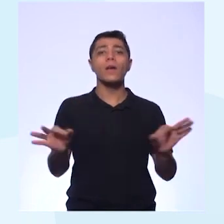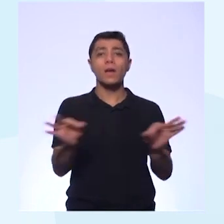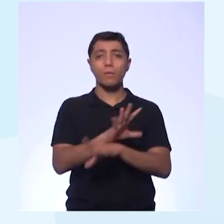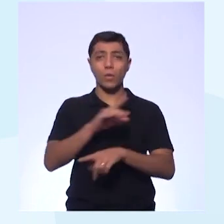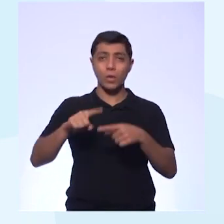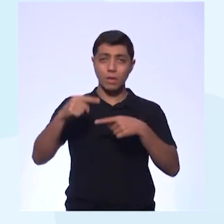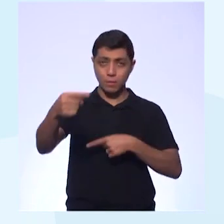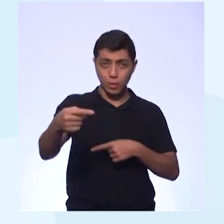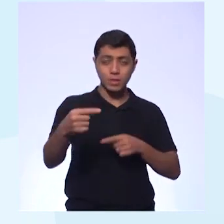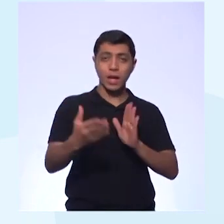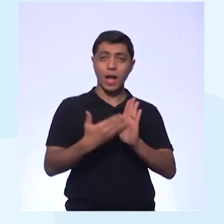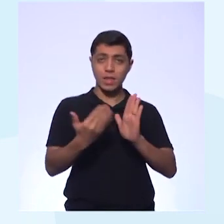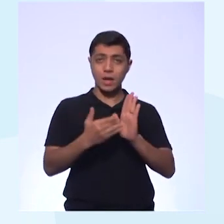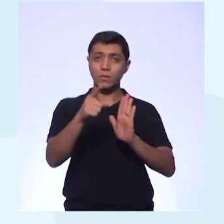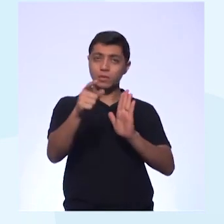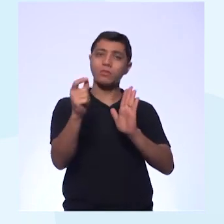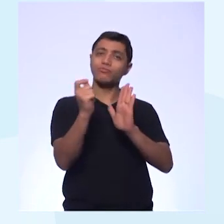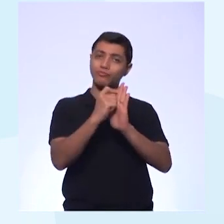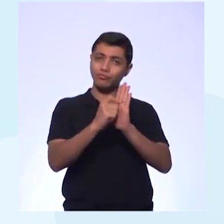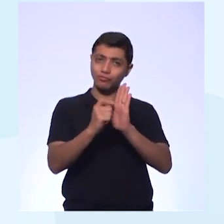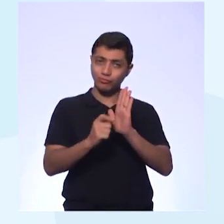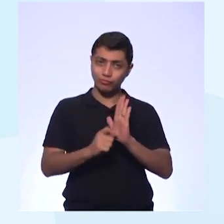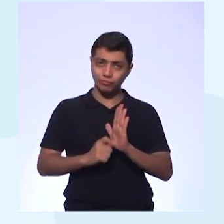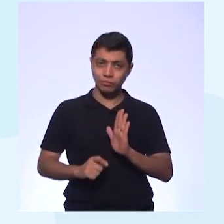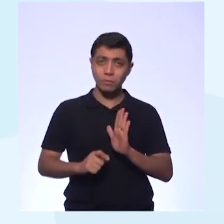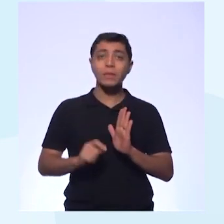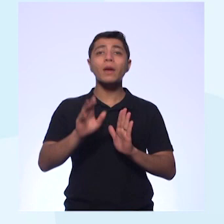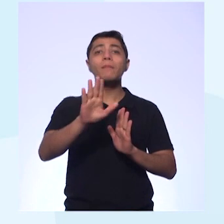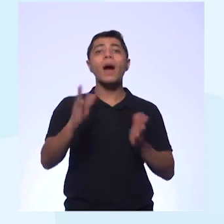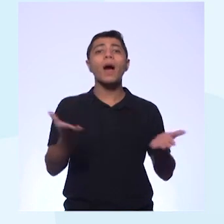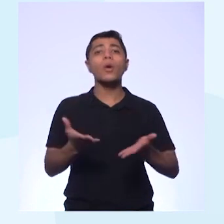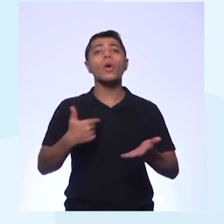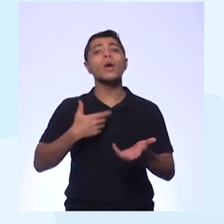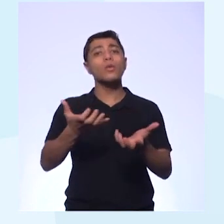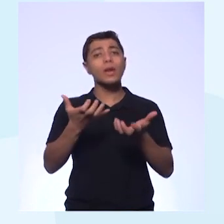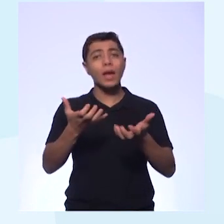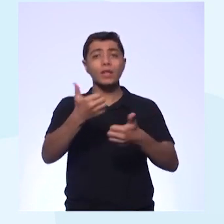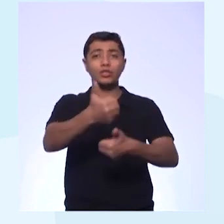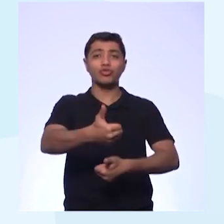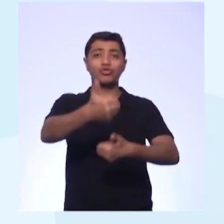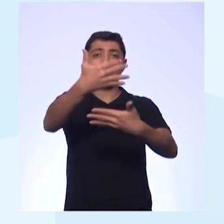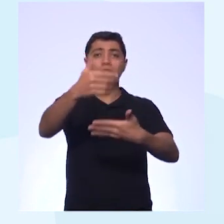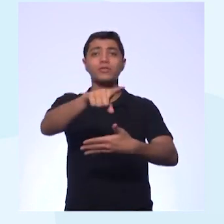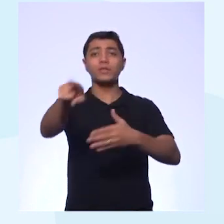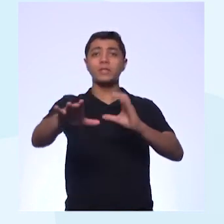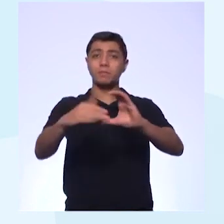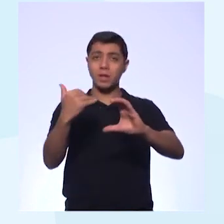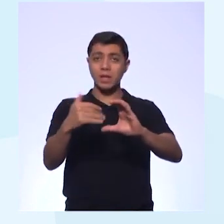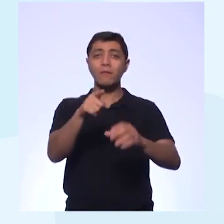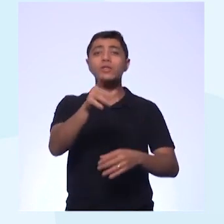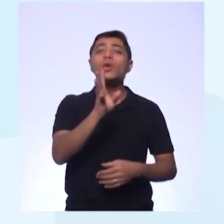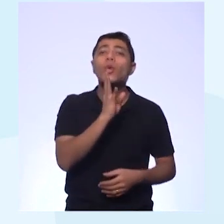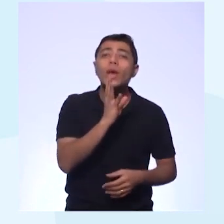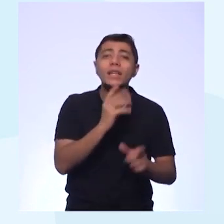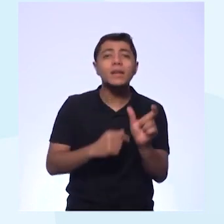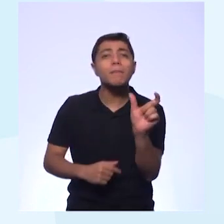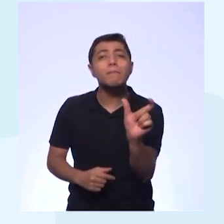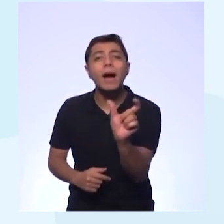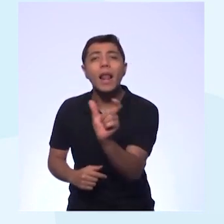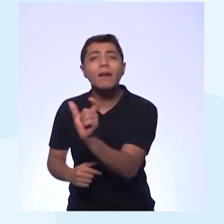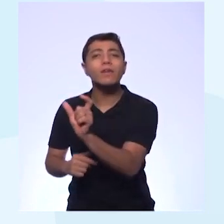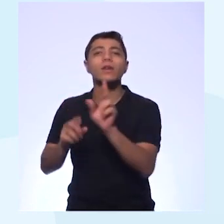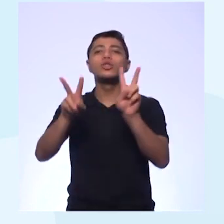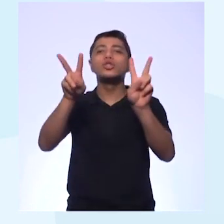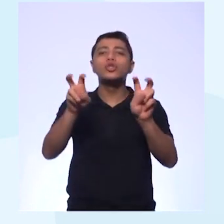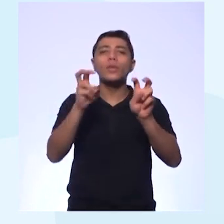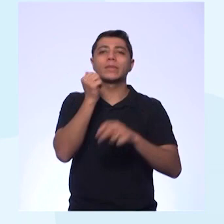quero que vocês escrevam aí no chat palavras que vocês saibam relacionadas a ciências, ou, na verdade, sobre experimentos. A